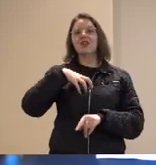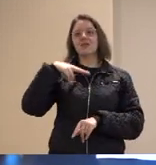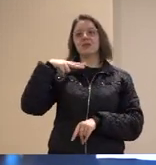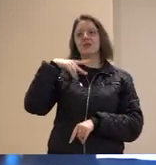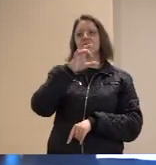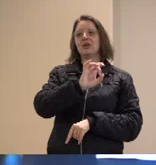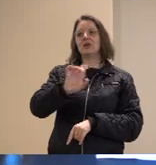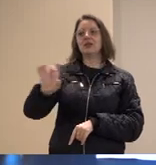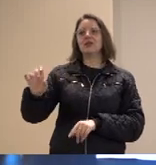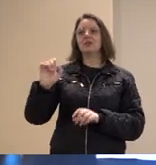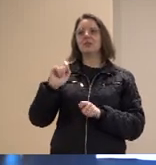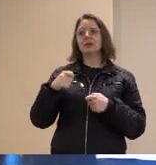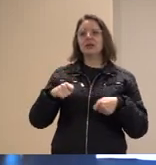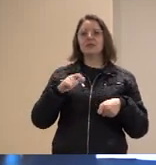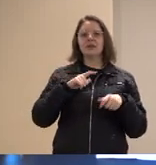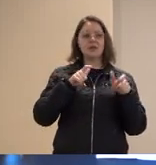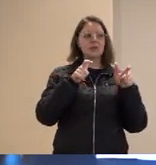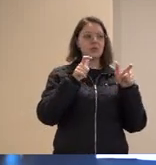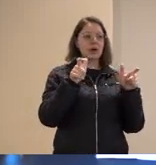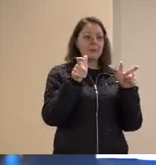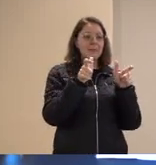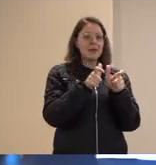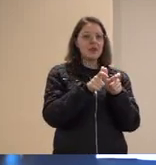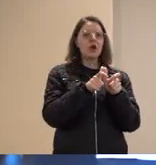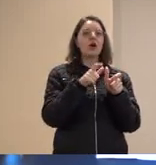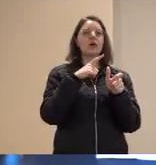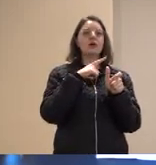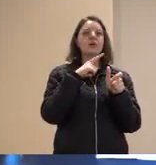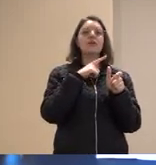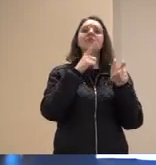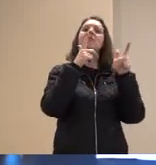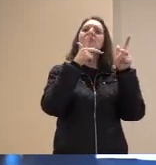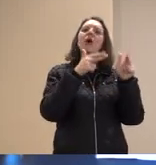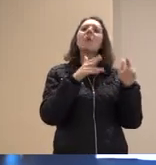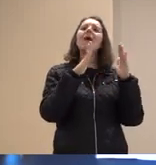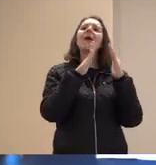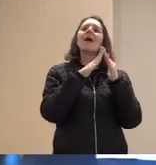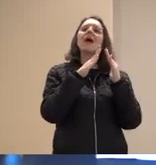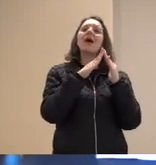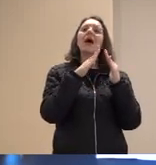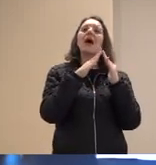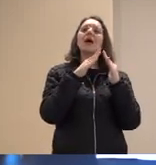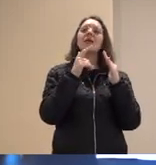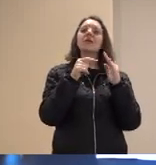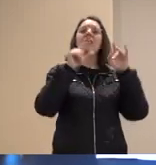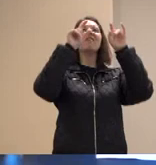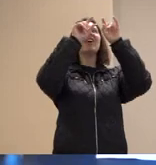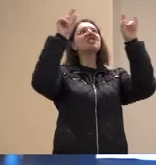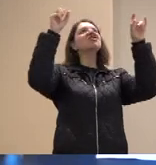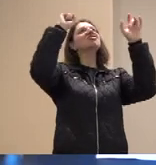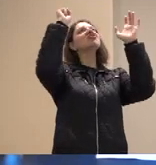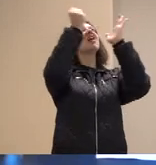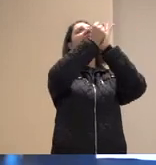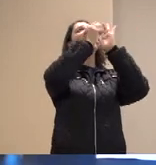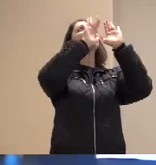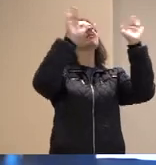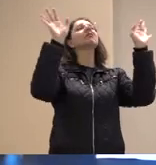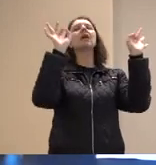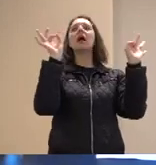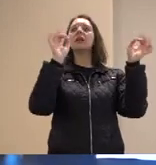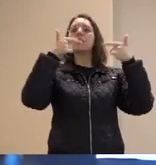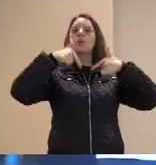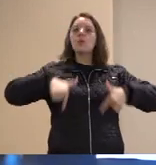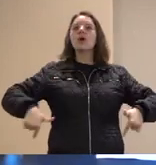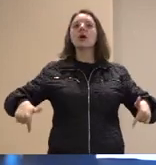um local menor, com aspecto residencial, sem fachada, sem identificação, e